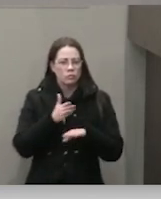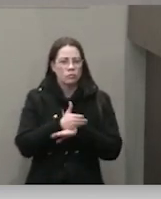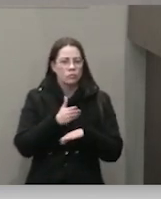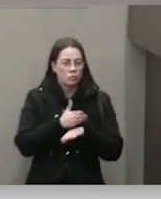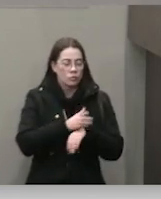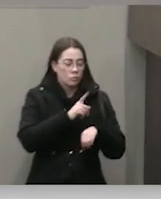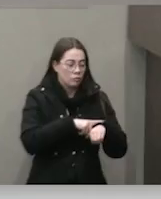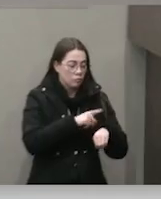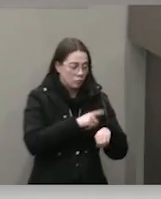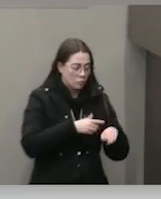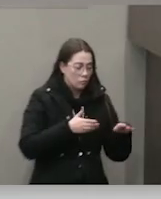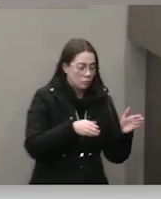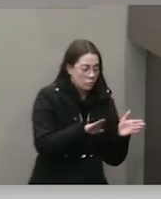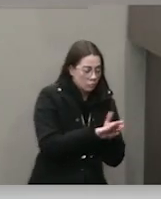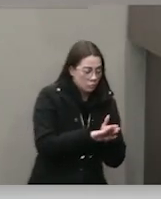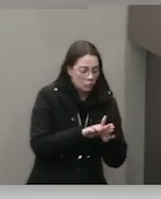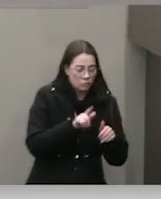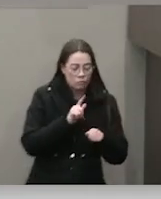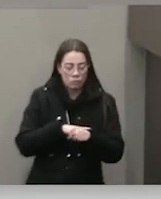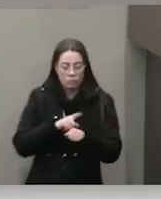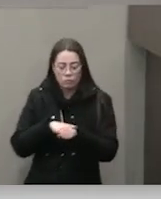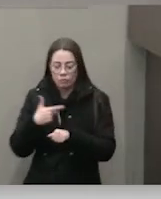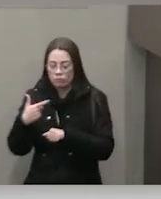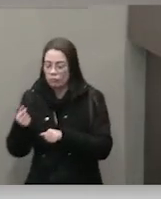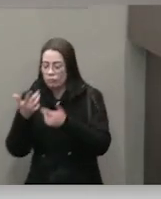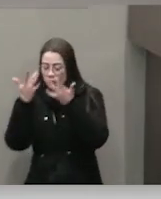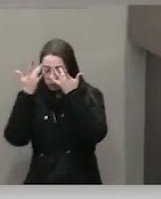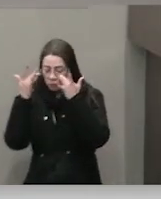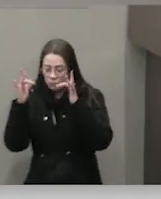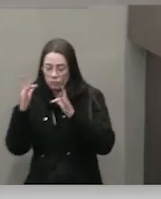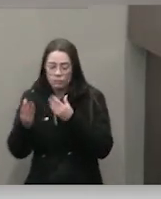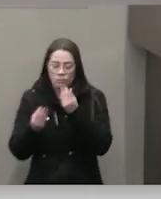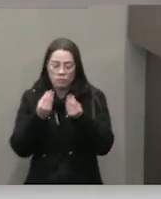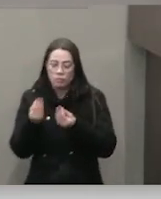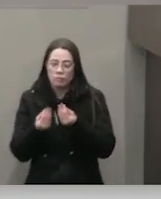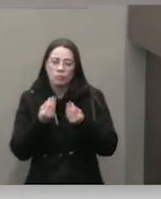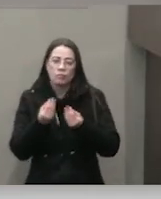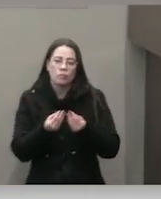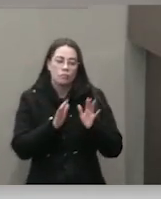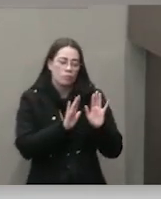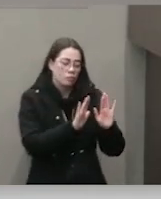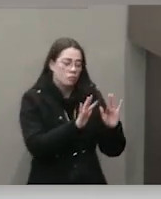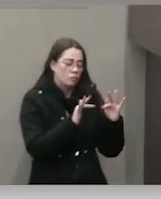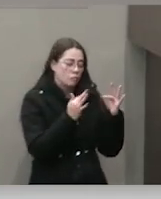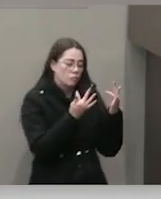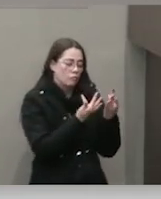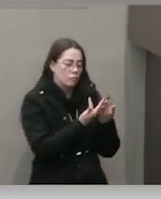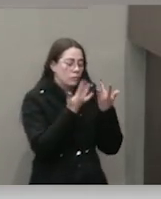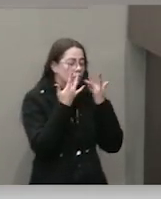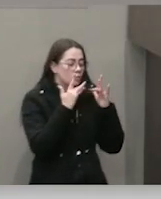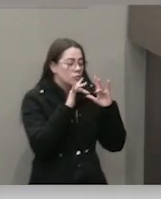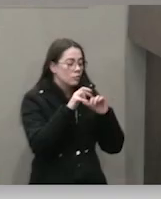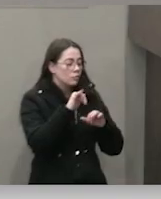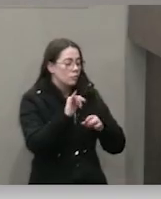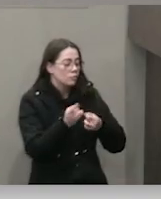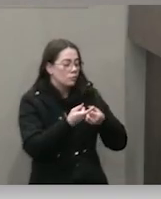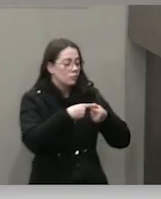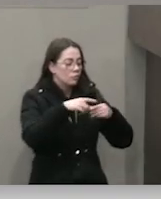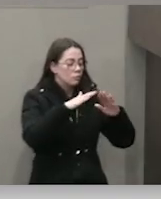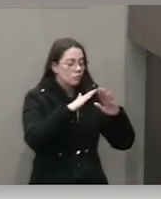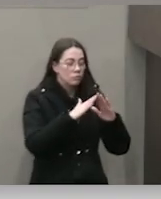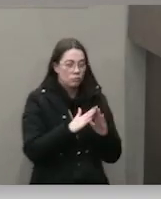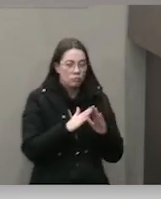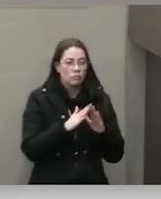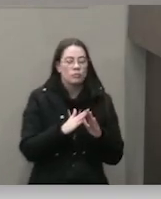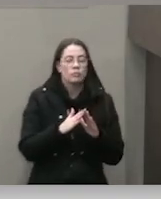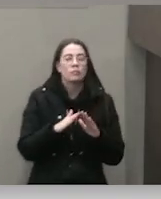para sair. E eles sabem que entram no serviço, mas não sabem se chegam em casa e deixam a sua família desamparada. E sabemos a importância e a fundamentação dos